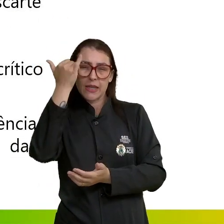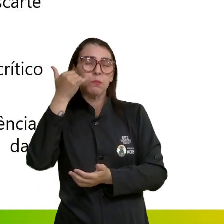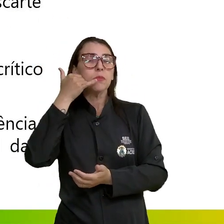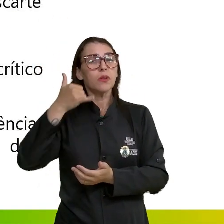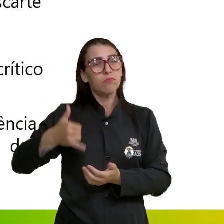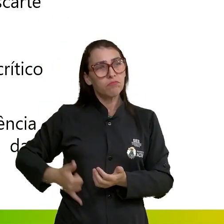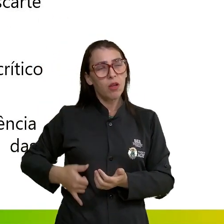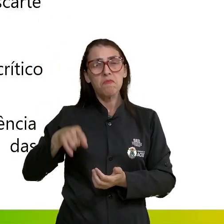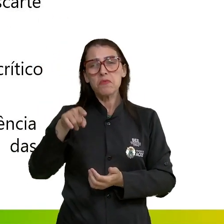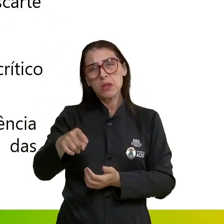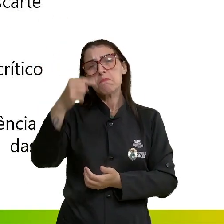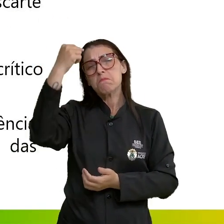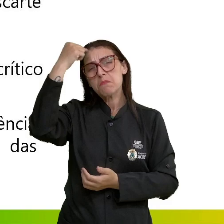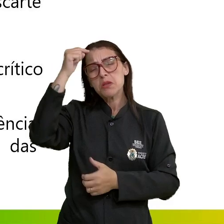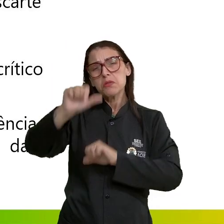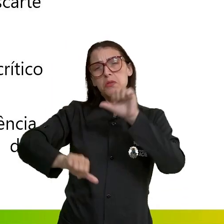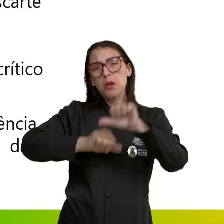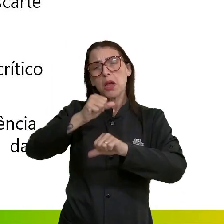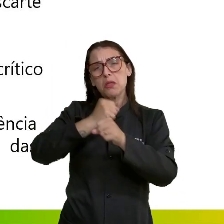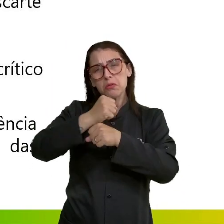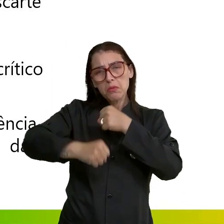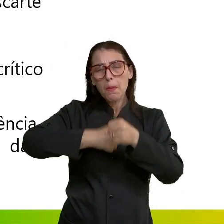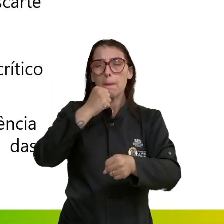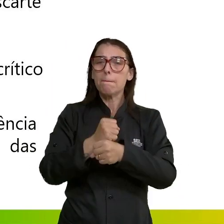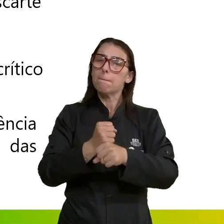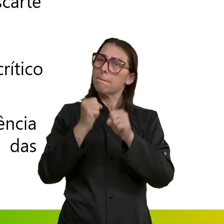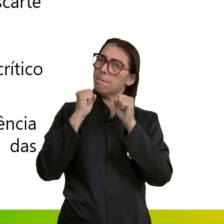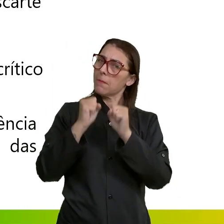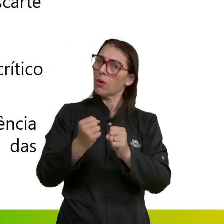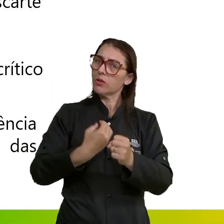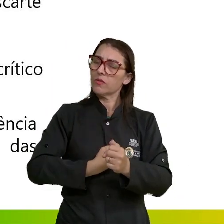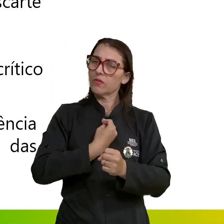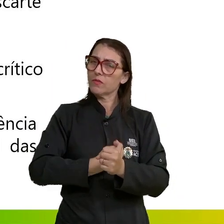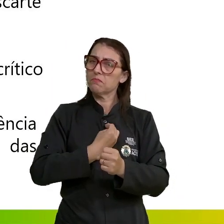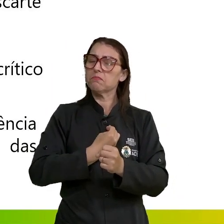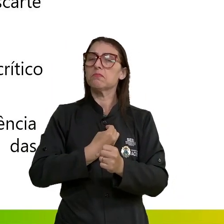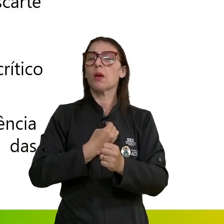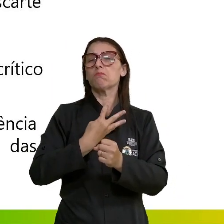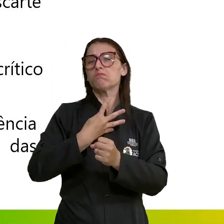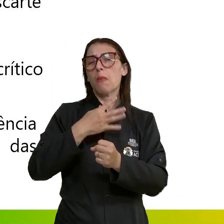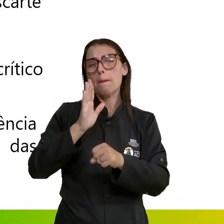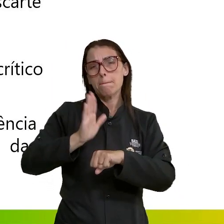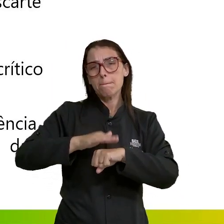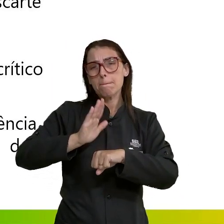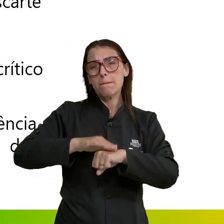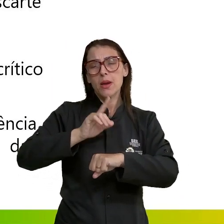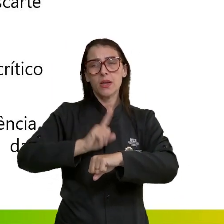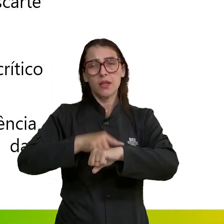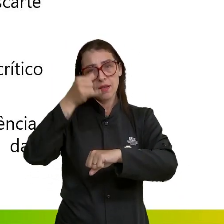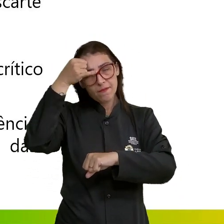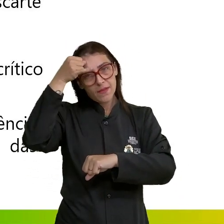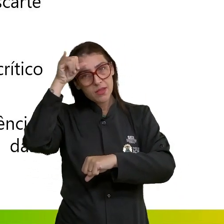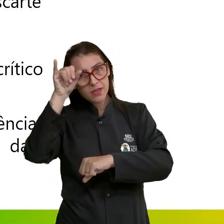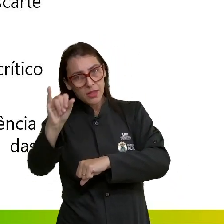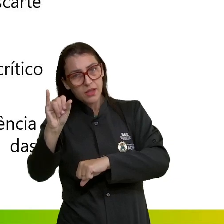que você pensa em trocar todos os anos? Você pode viver com ele um tempo a mais, evitando